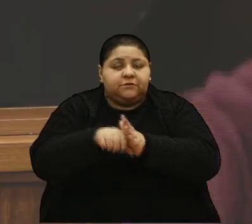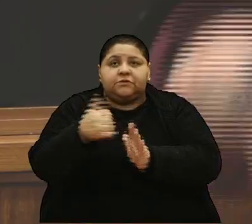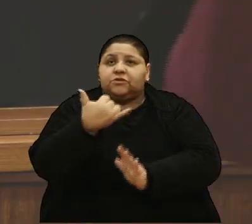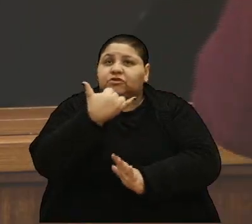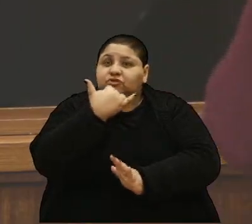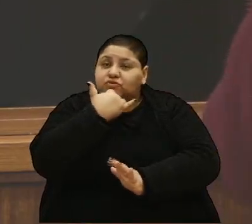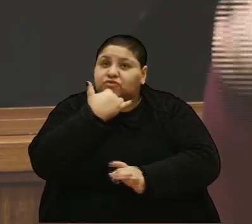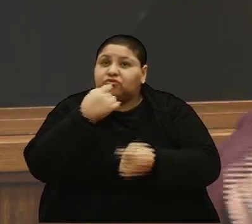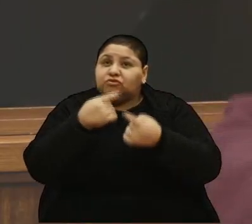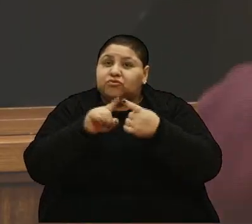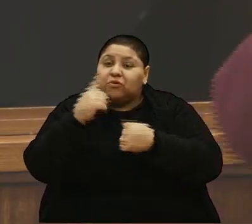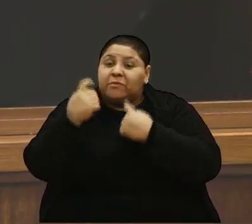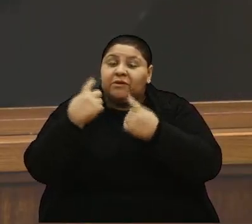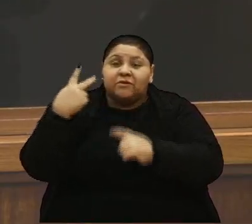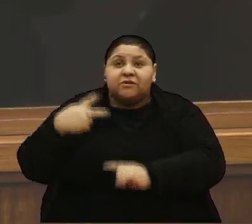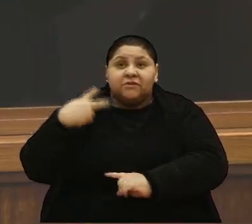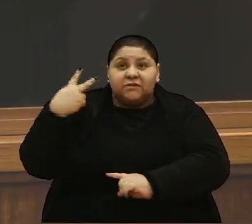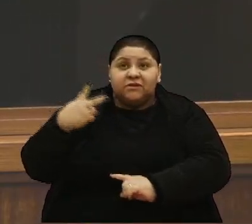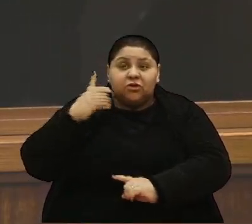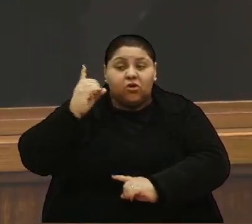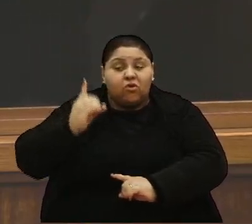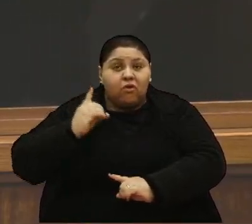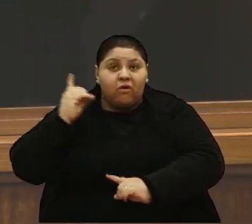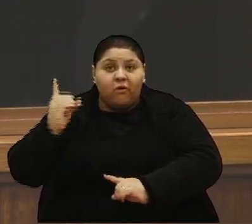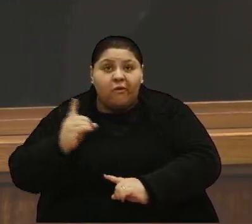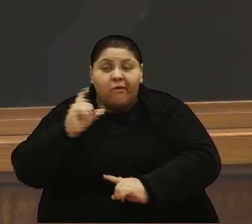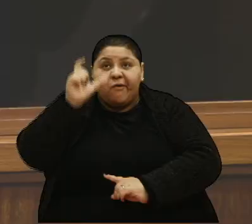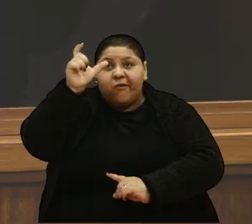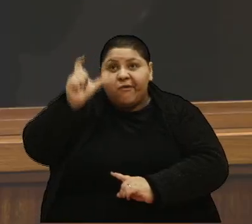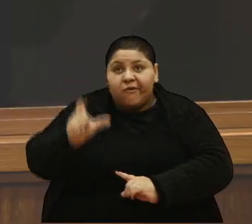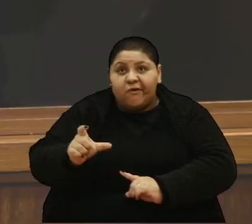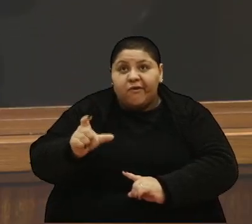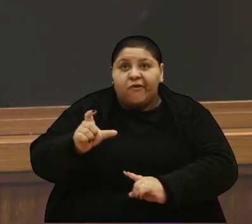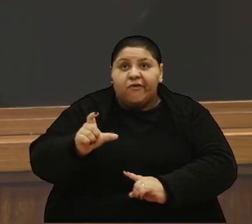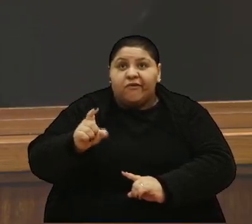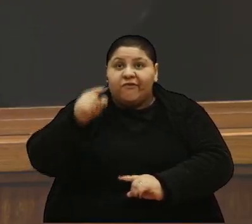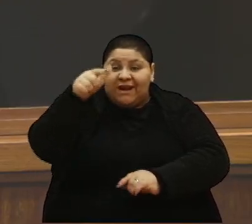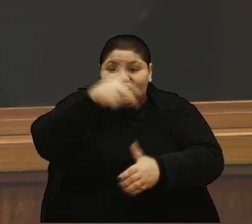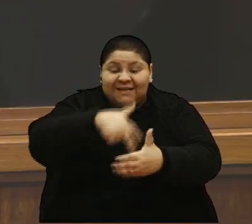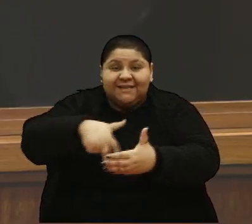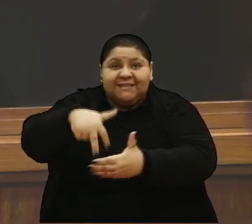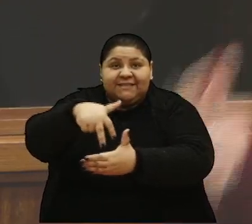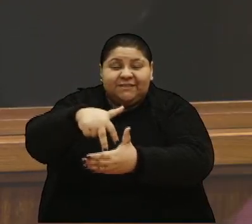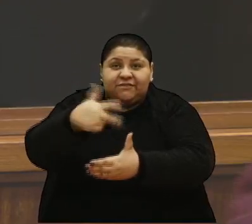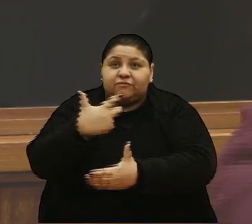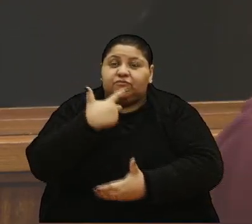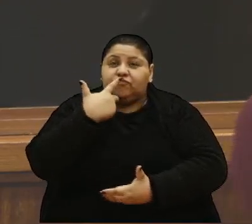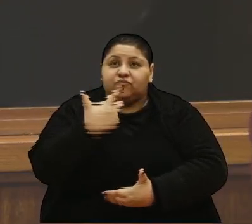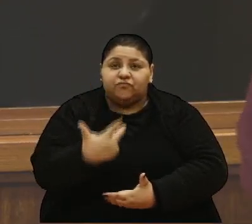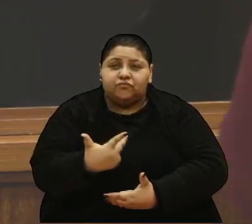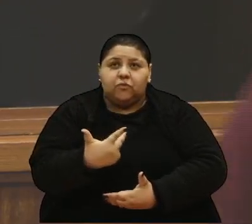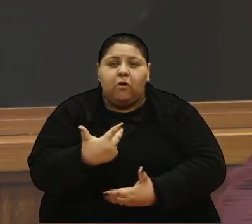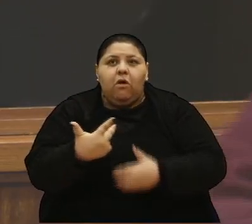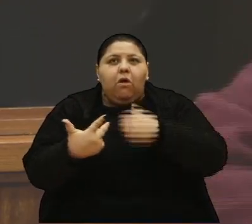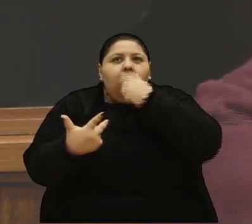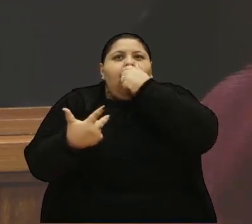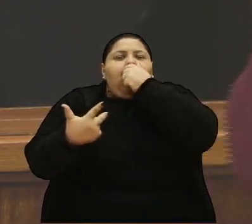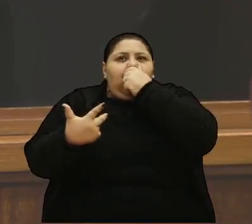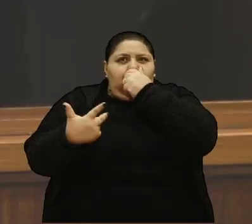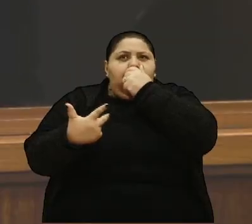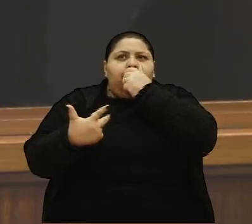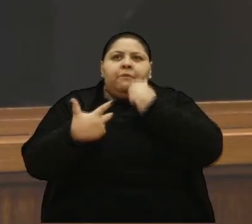Desculpa, mas se algum vereador, algum deputado, alguma pessoa vai ali naquela tribuna fazer uma